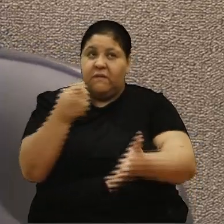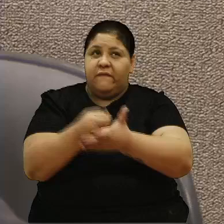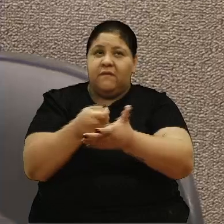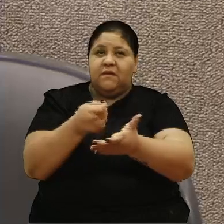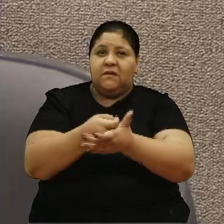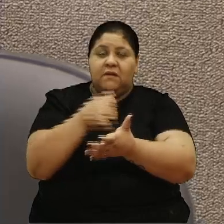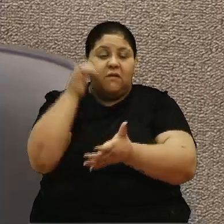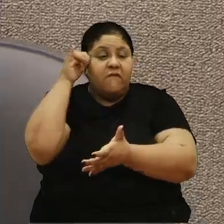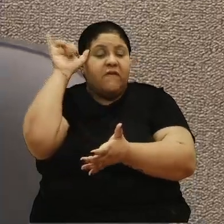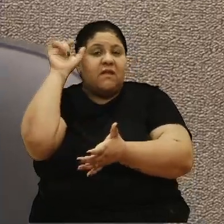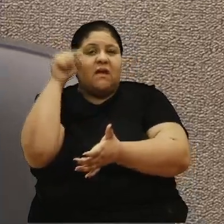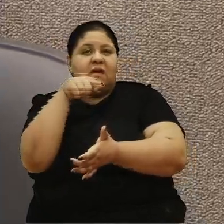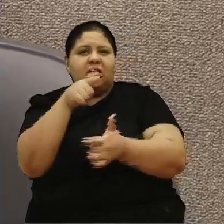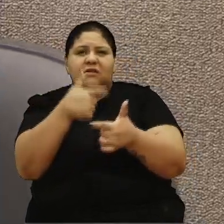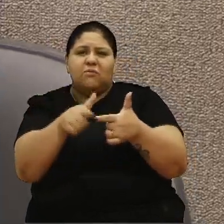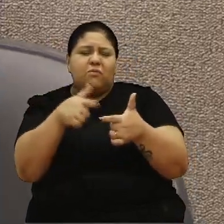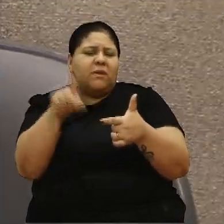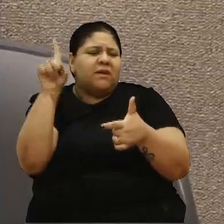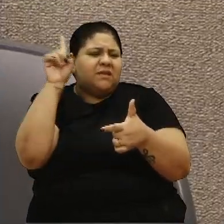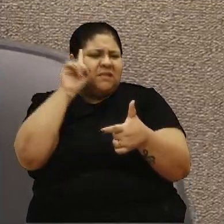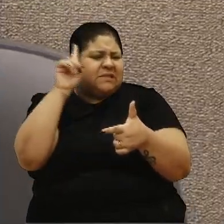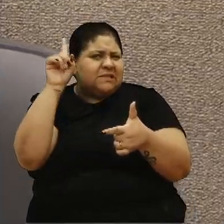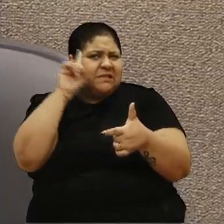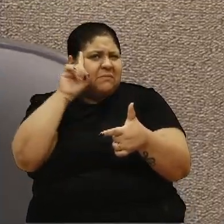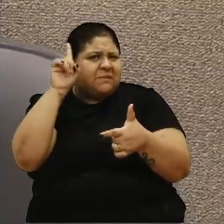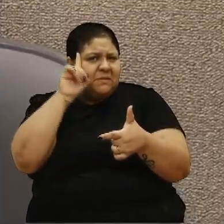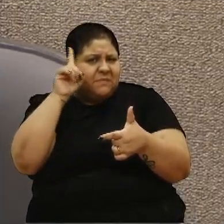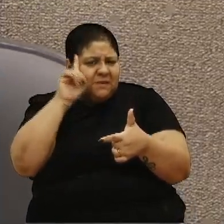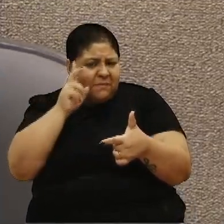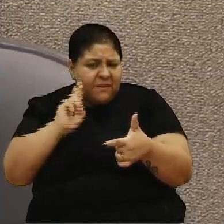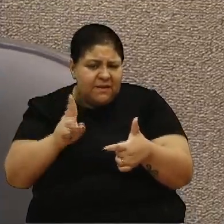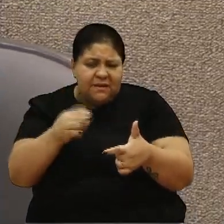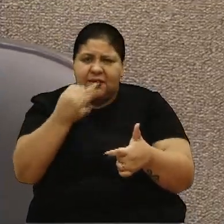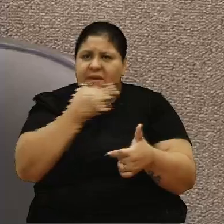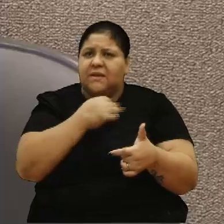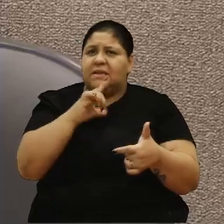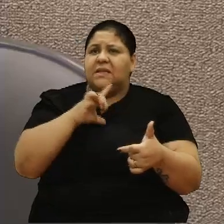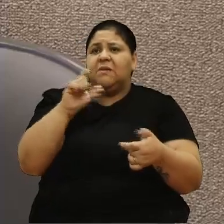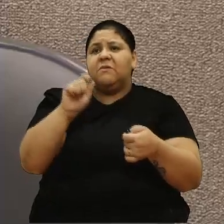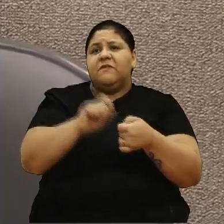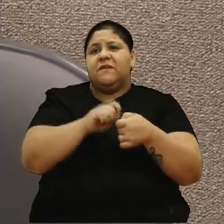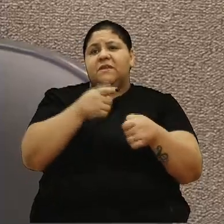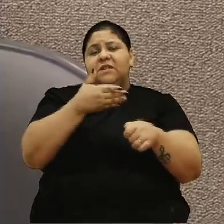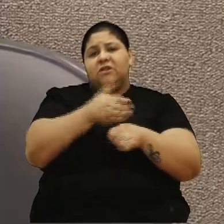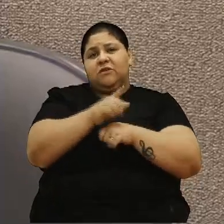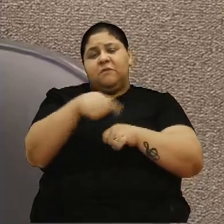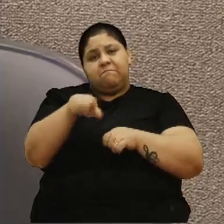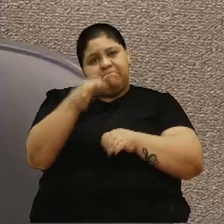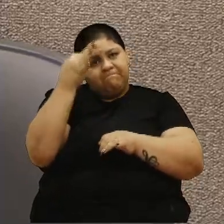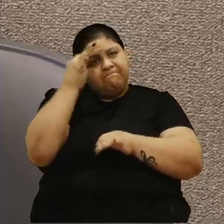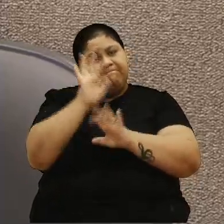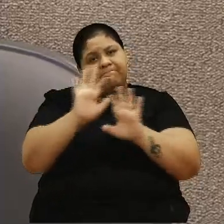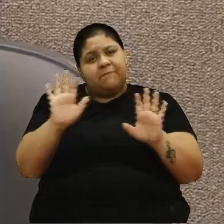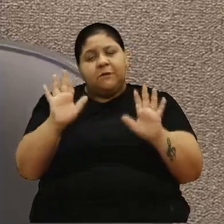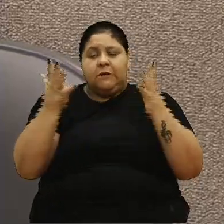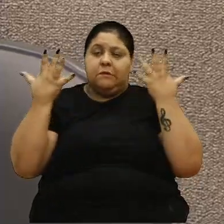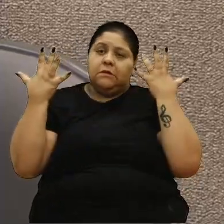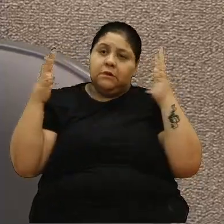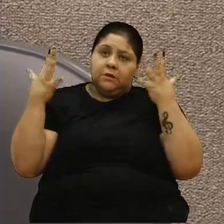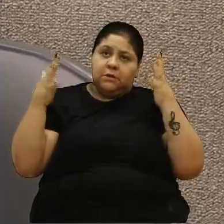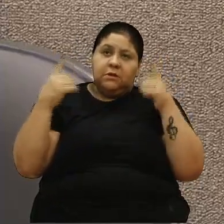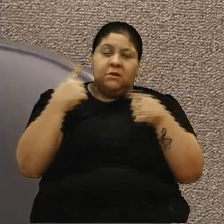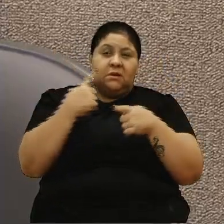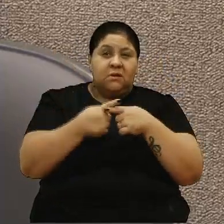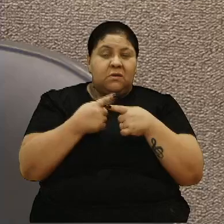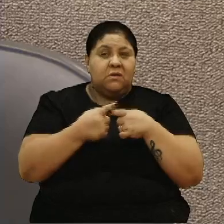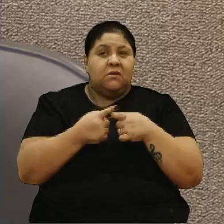isso é um problema que é diário, é orgânico, né? E nós temos que fazer a nossa parte, nós entendemos, mas parabenizar, porque quando